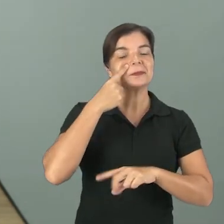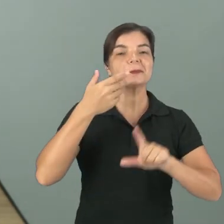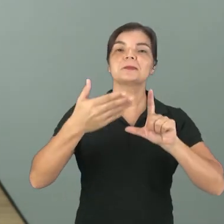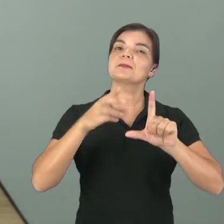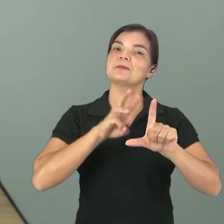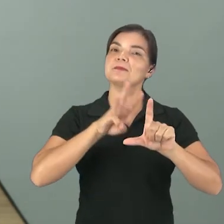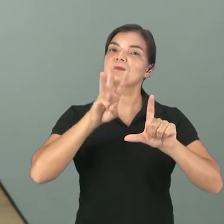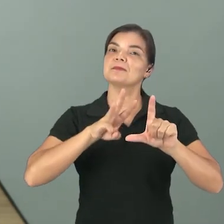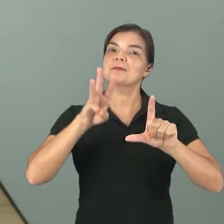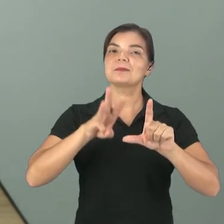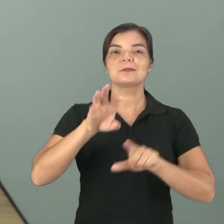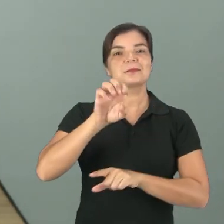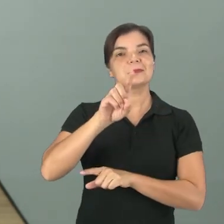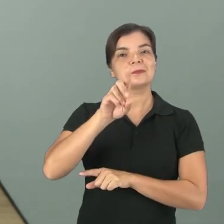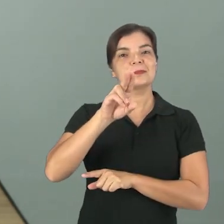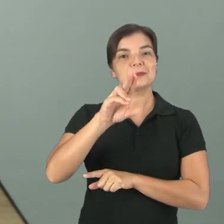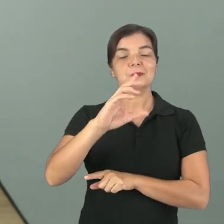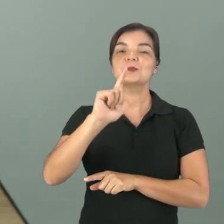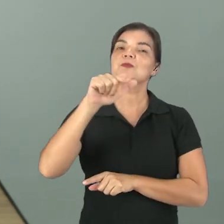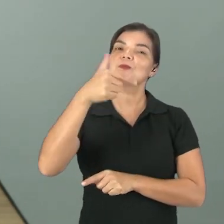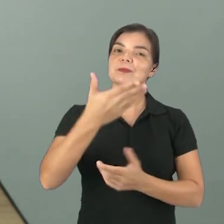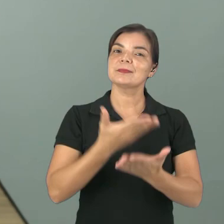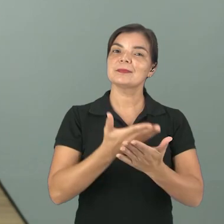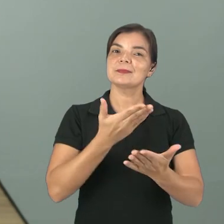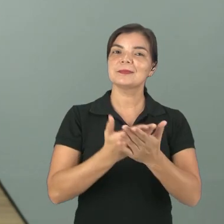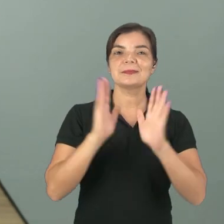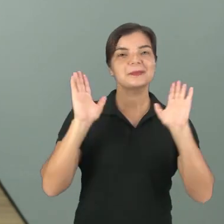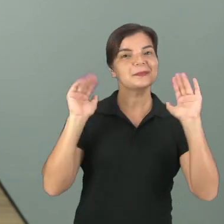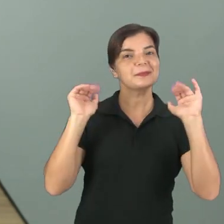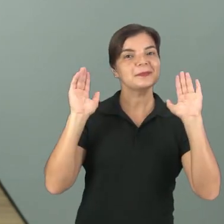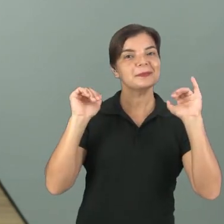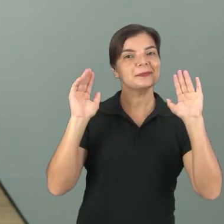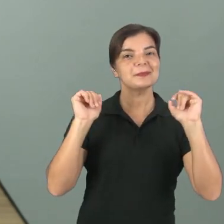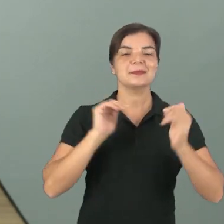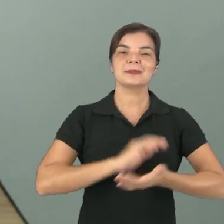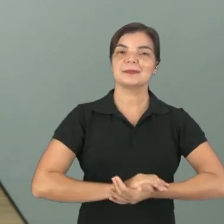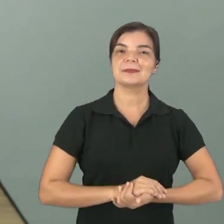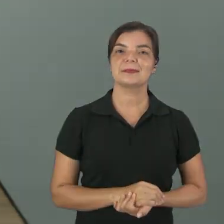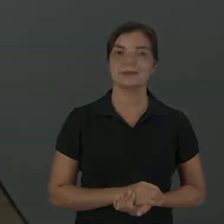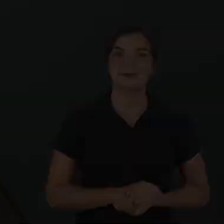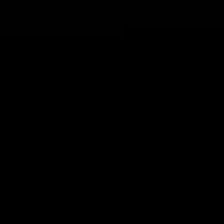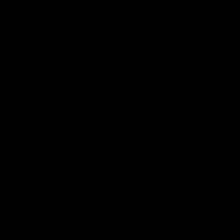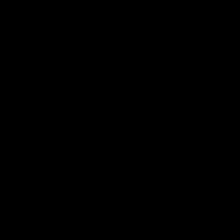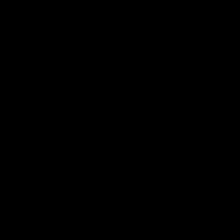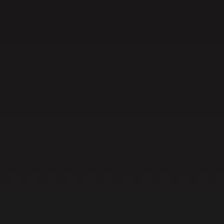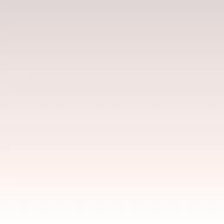acessar a nossa plataforma Eduque para essa e outras aulas. Tchau, tchau, crianças!